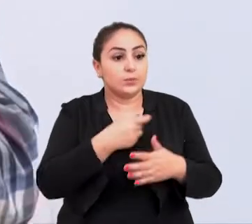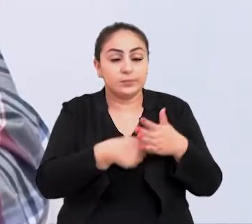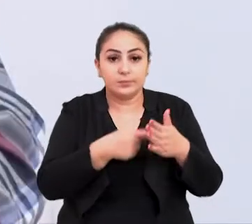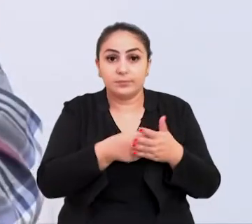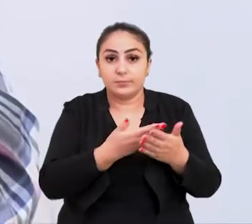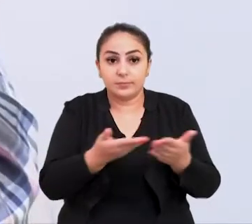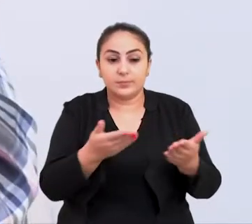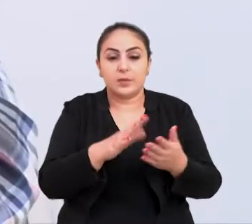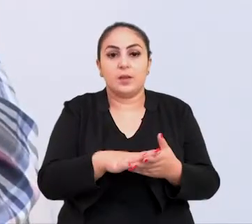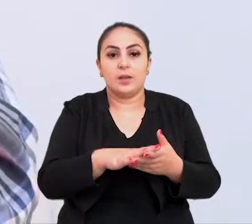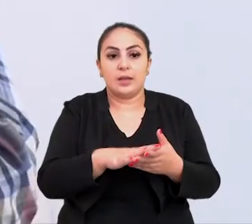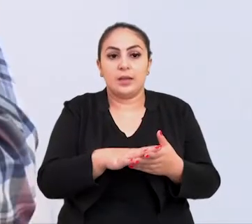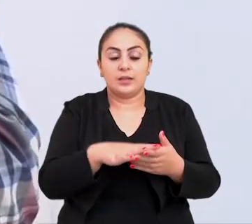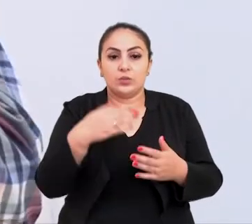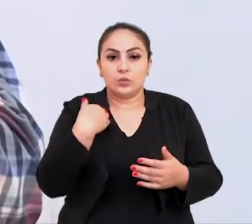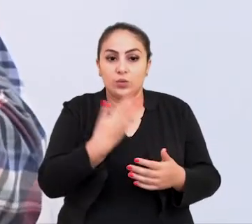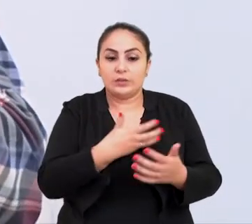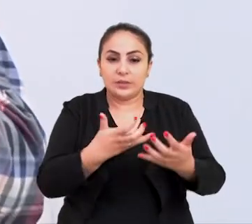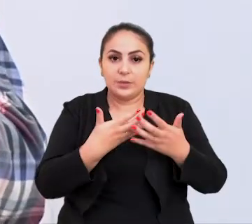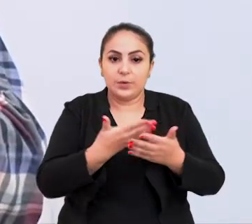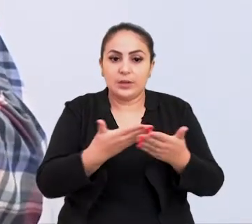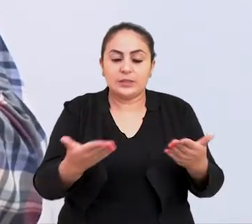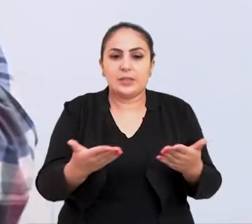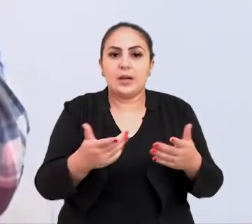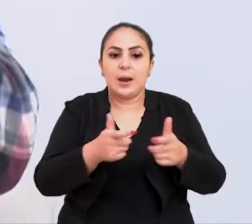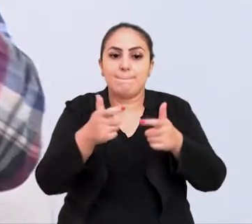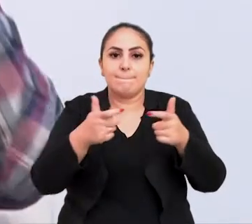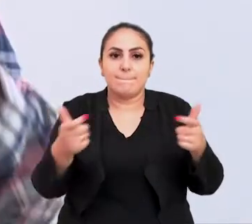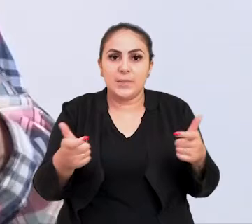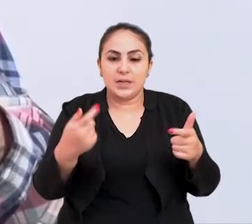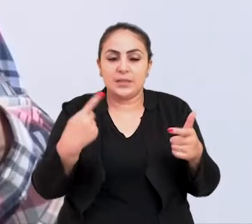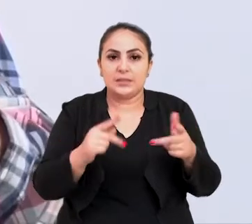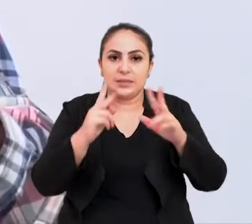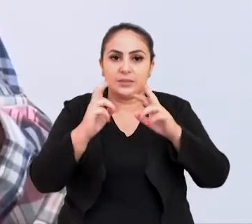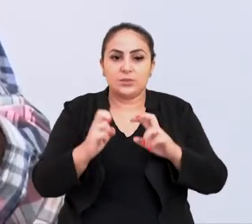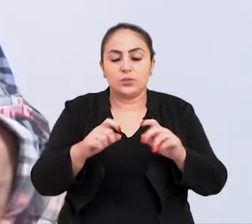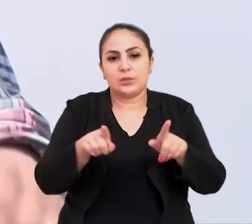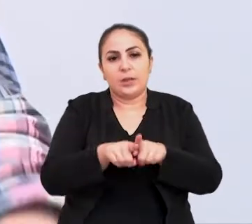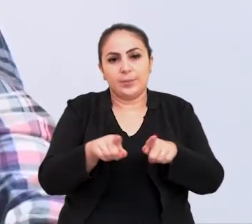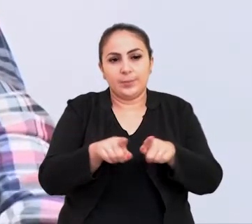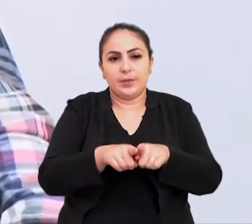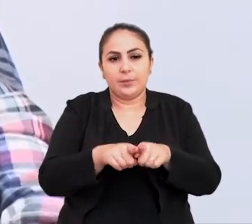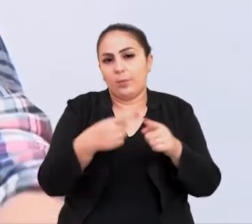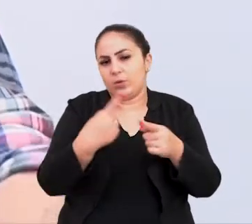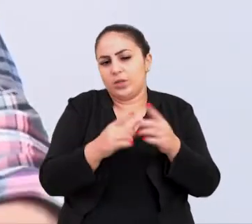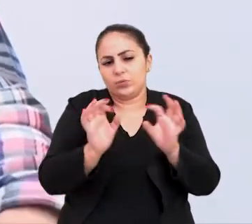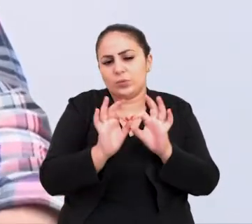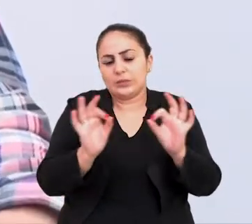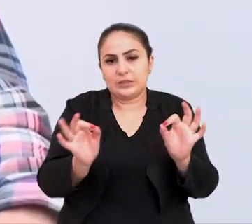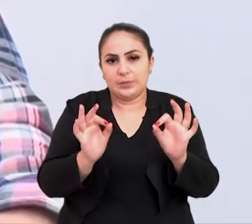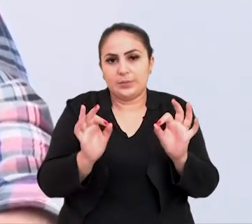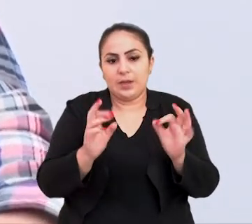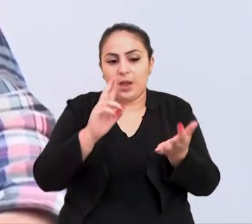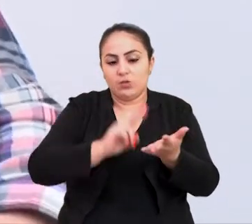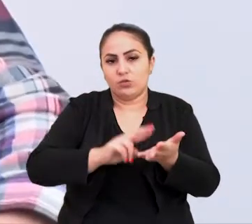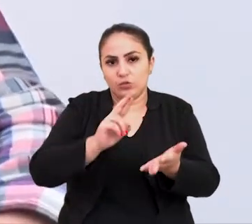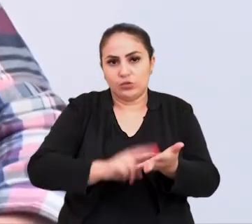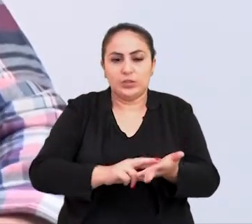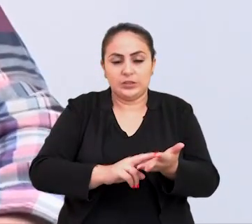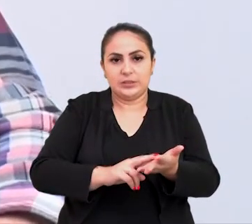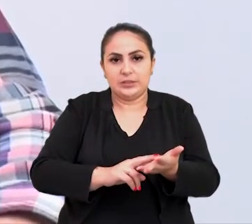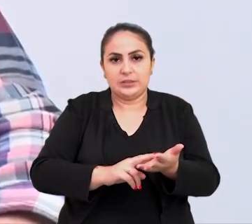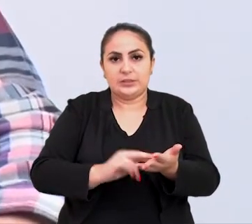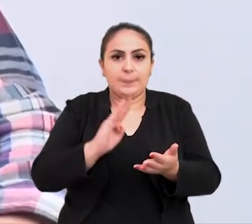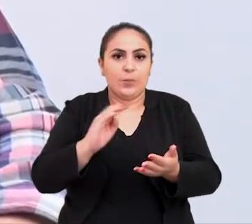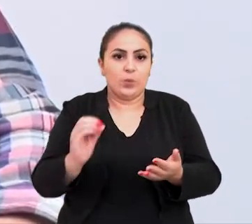isso que a gente busca. Nós buscamos aqui ampliar essa questão, até mesmo por um simples registro